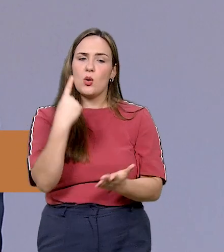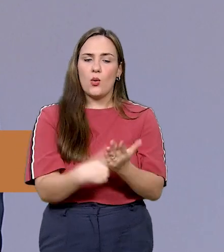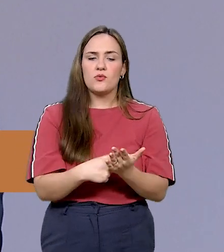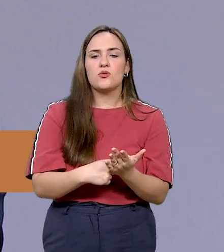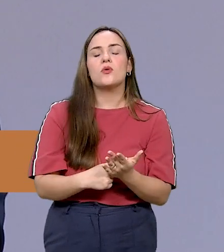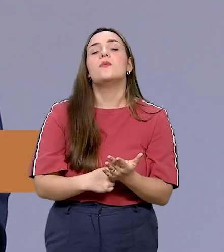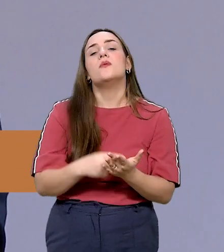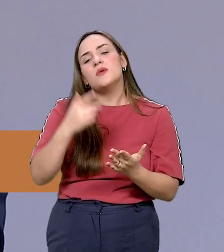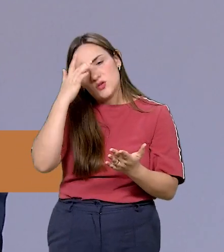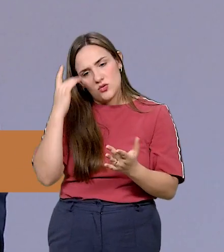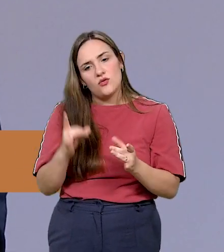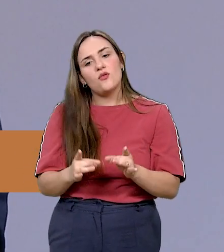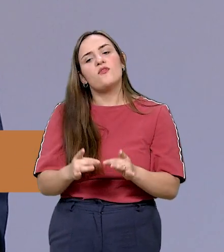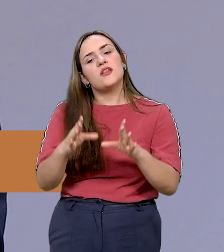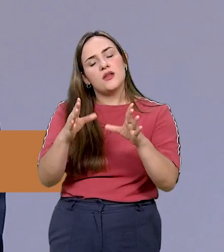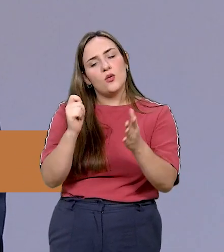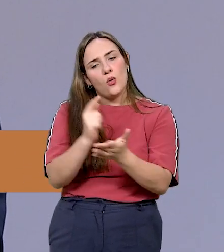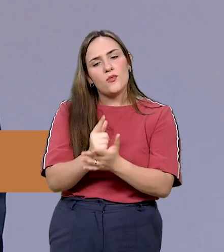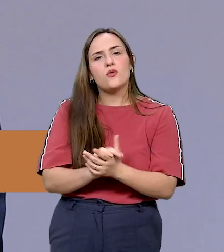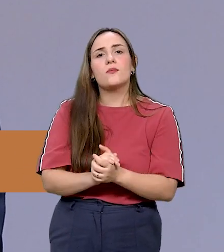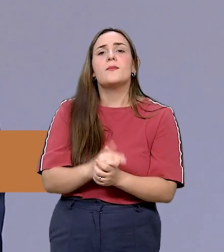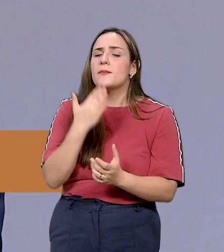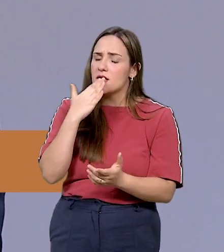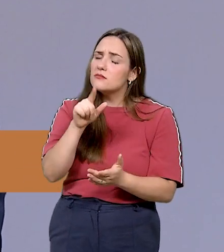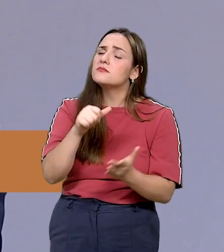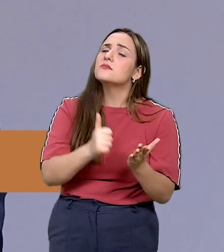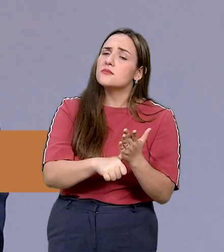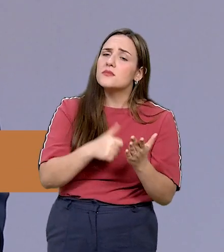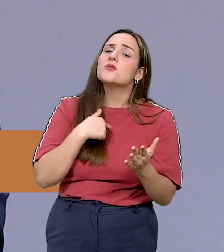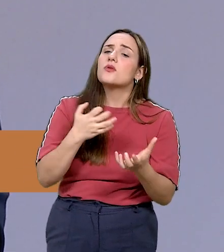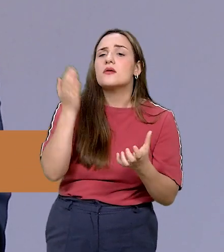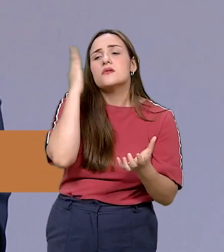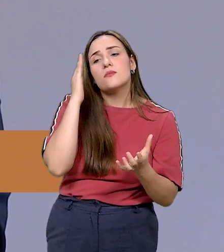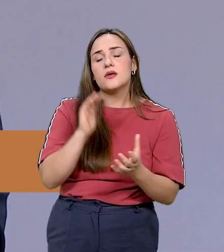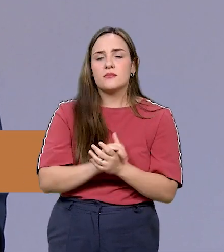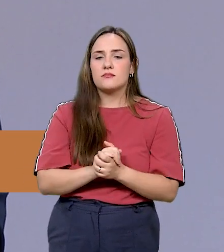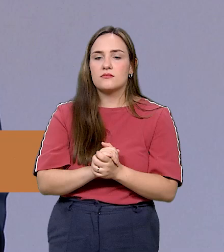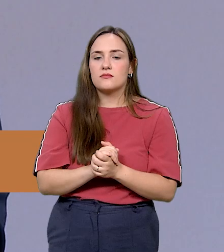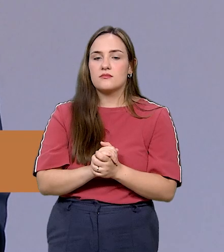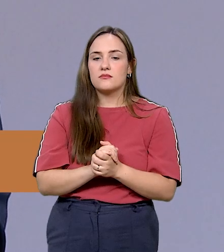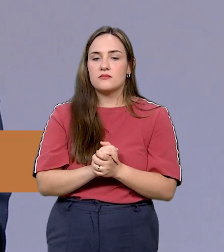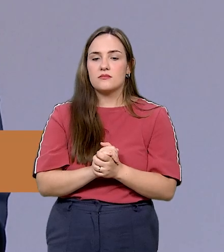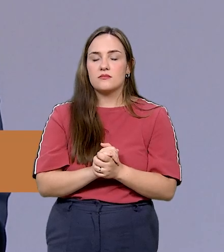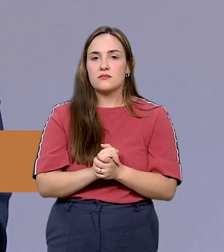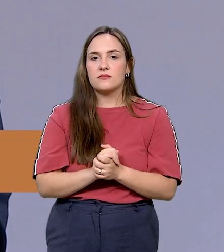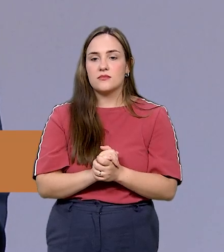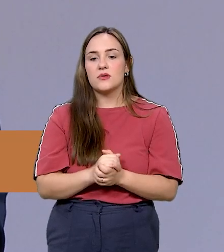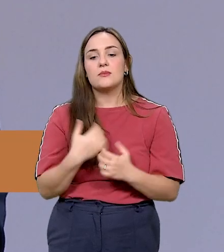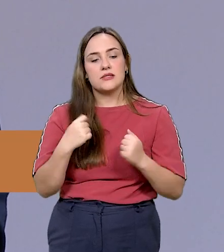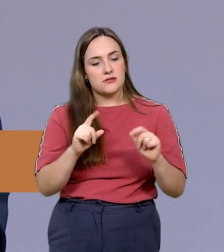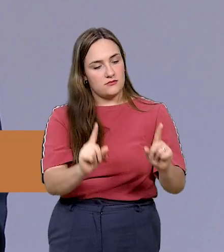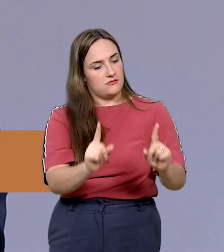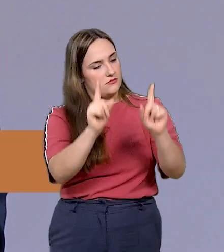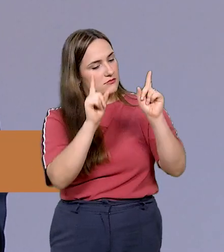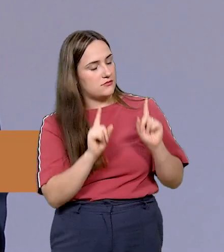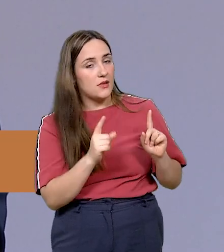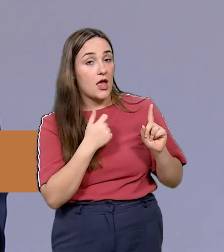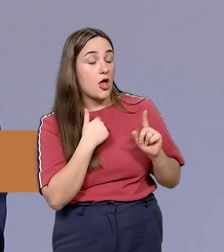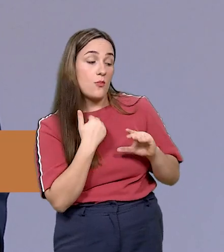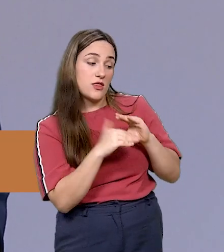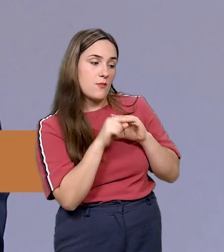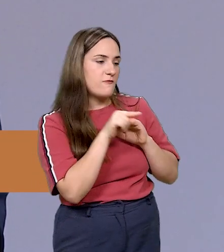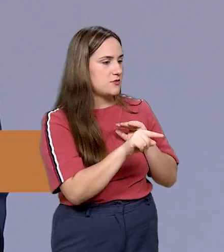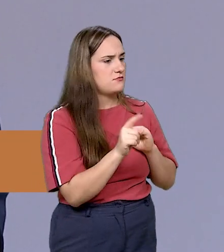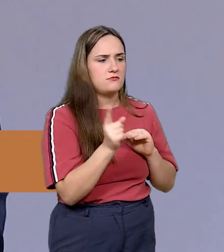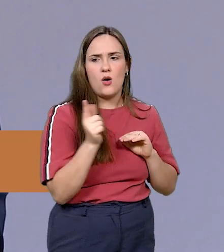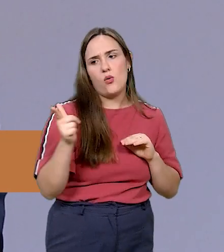alguém, identifica, pega o documento dessa pessoa e faz uma transferência com a pessoa com quem você negociou,